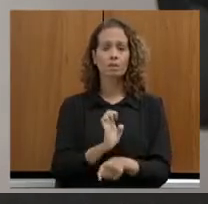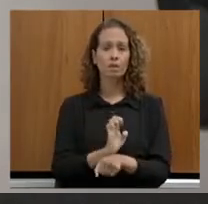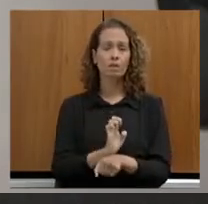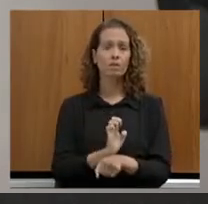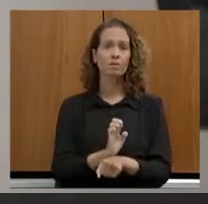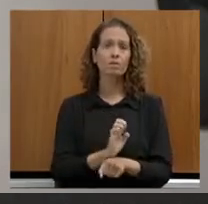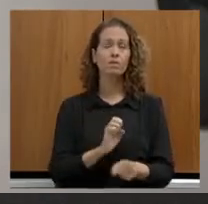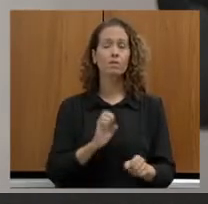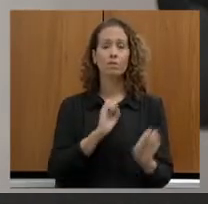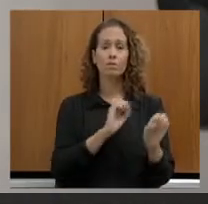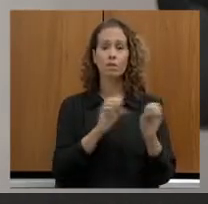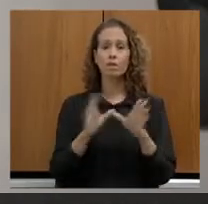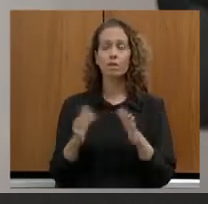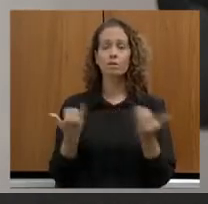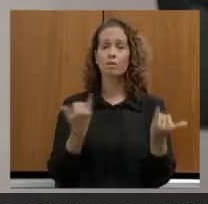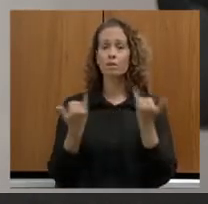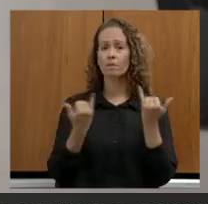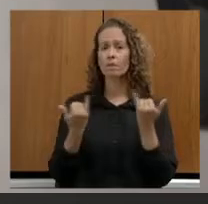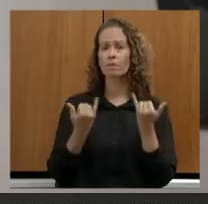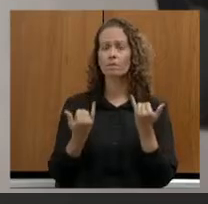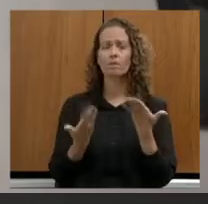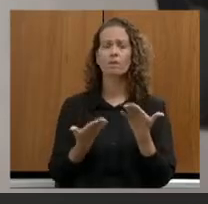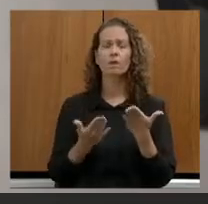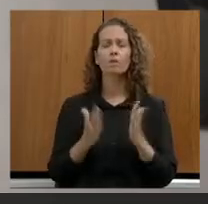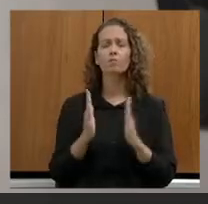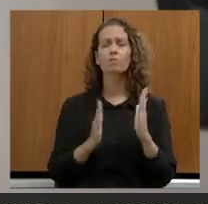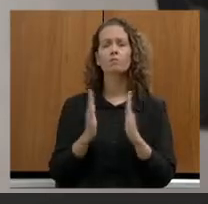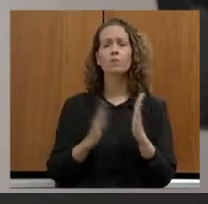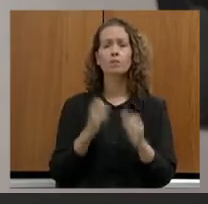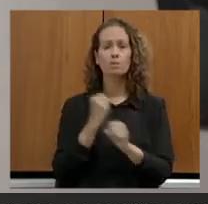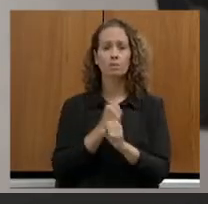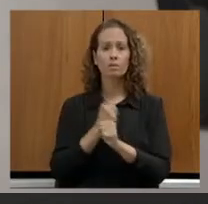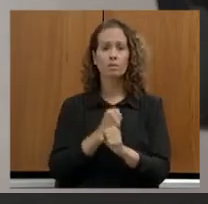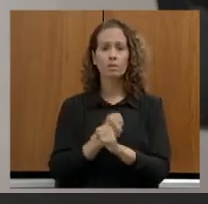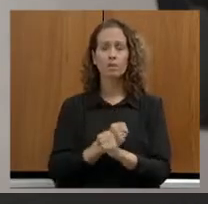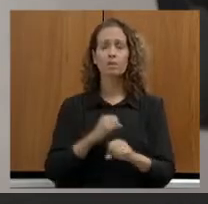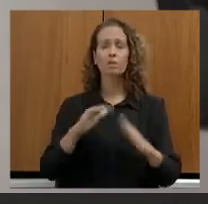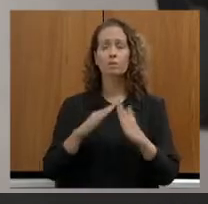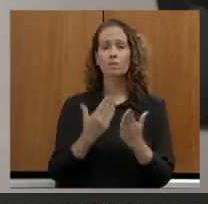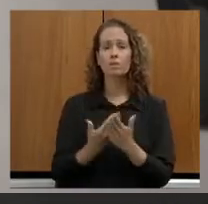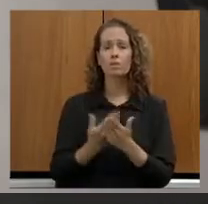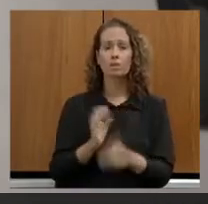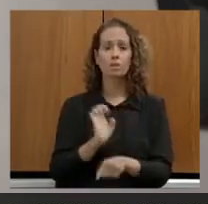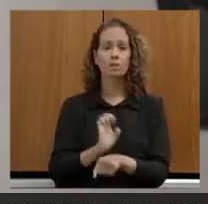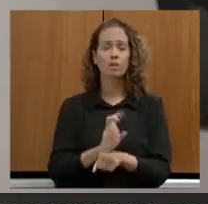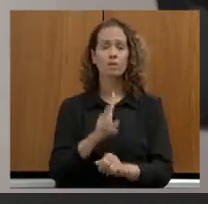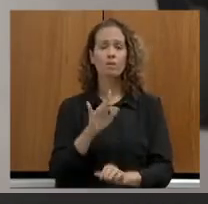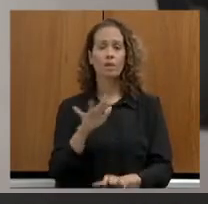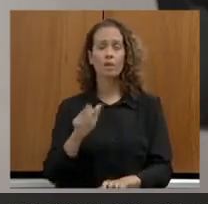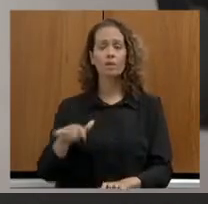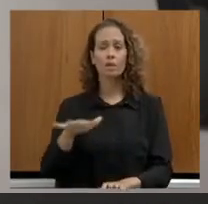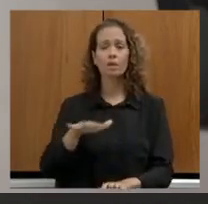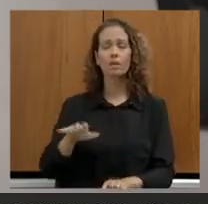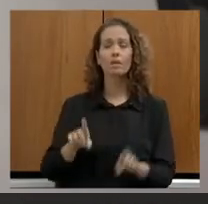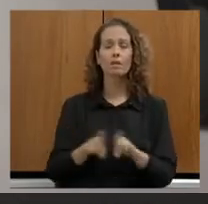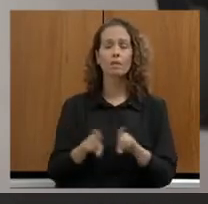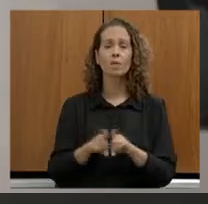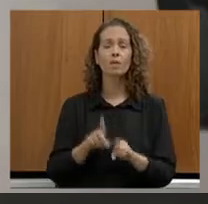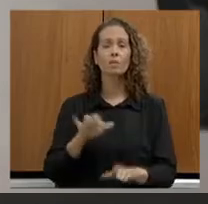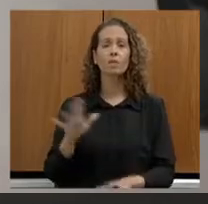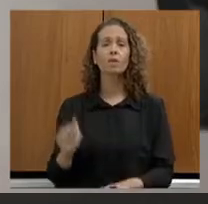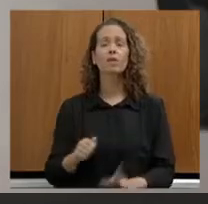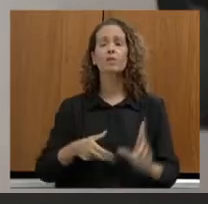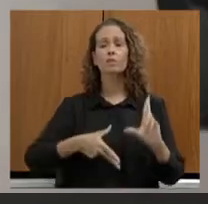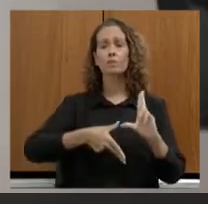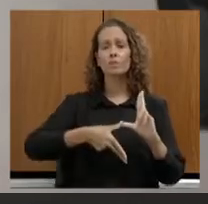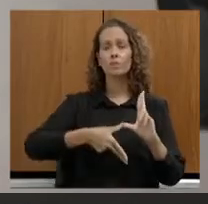filho de informações acerca da previsão da construção da Escola Estadual nos bairros Vereda em liberdade antes em Ribeirão das Neves